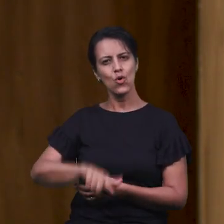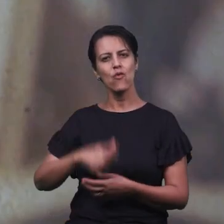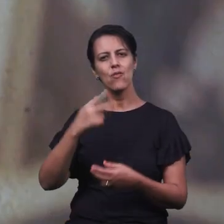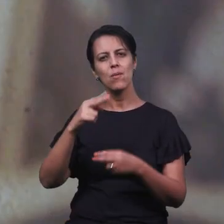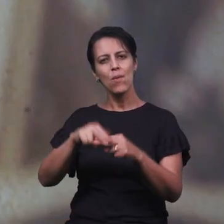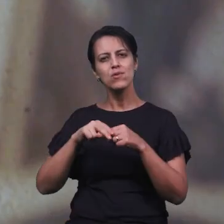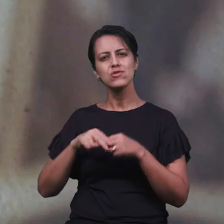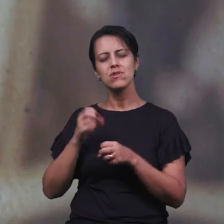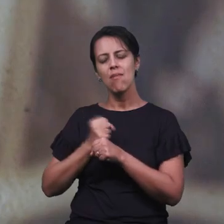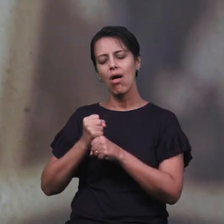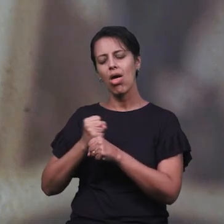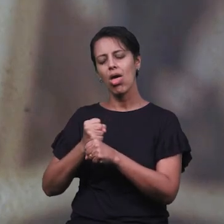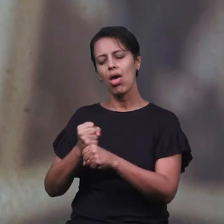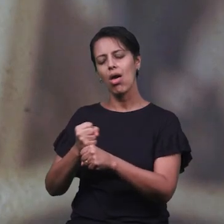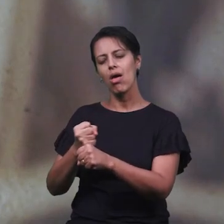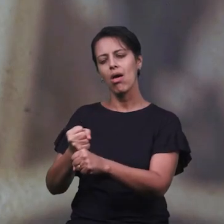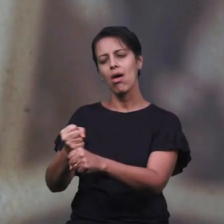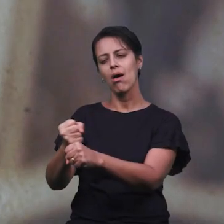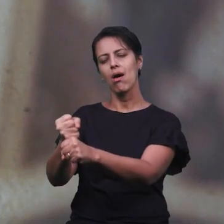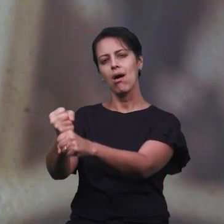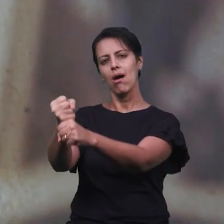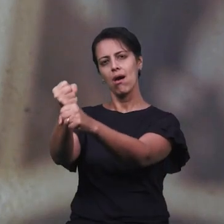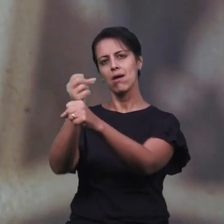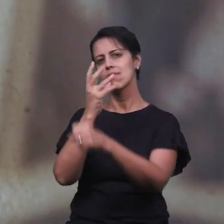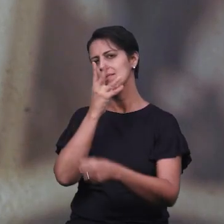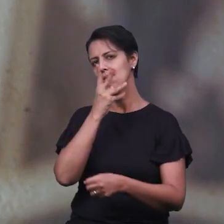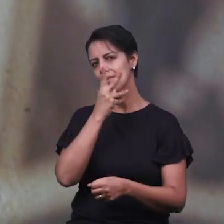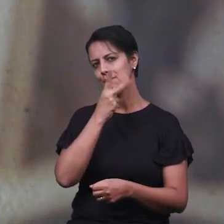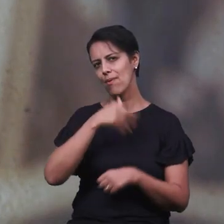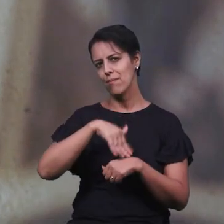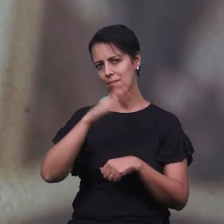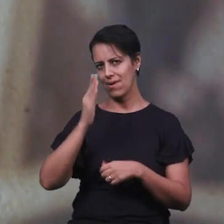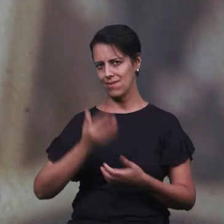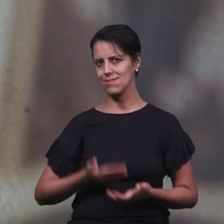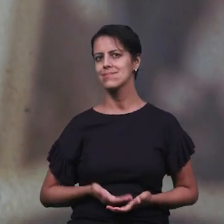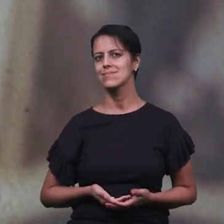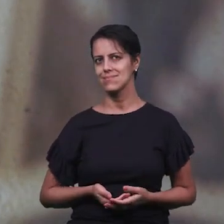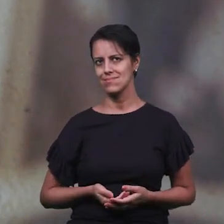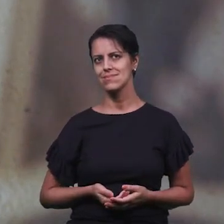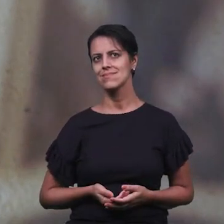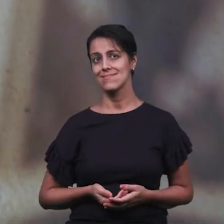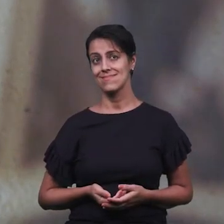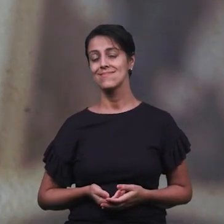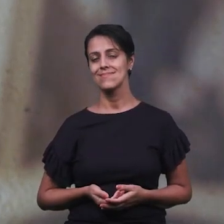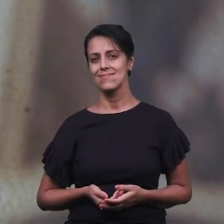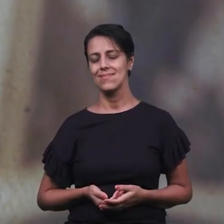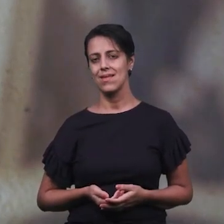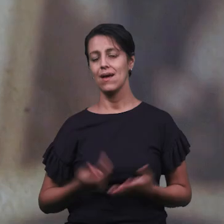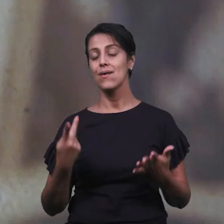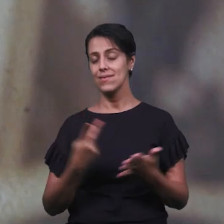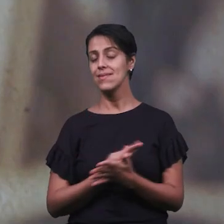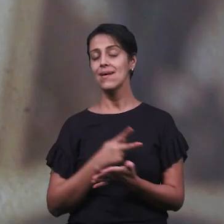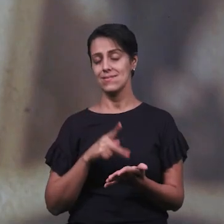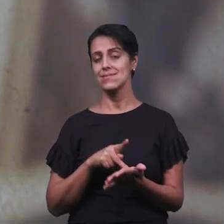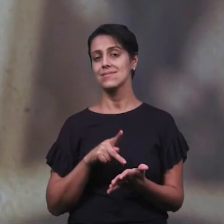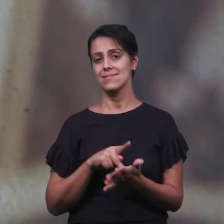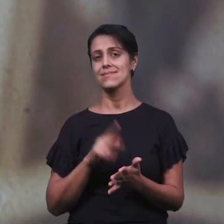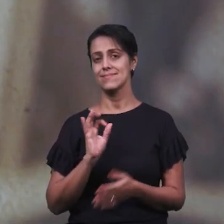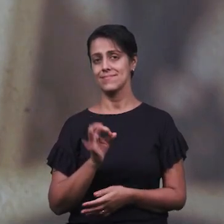processo. Você se livra dos prazos que,